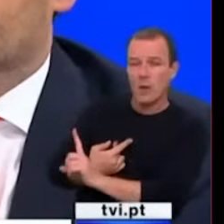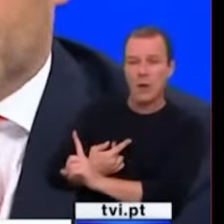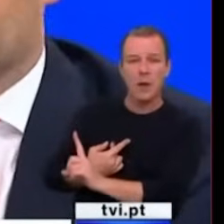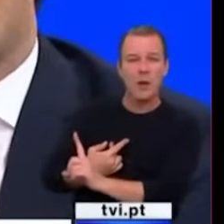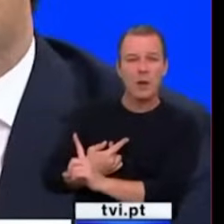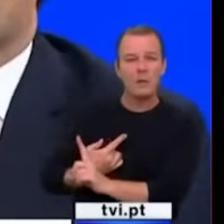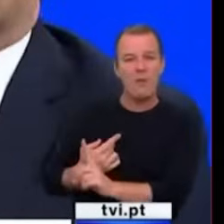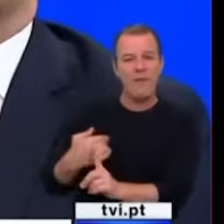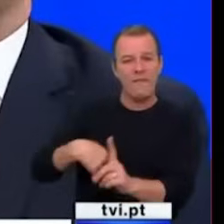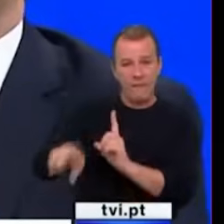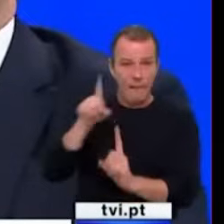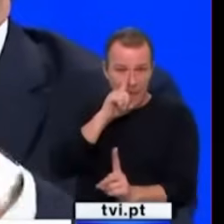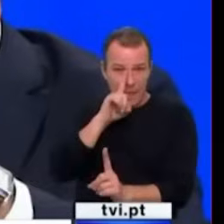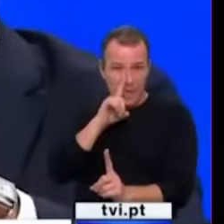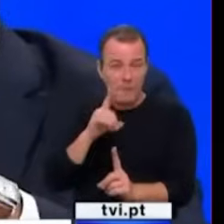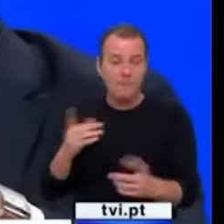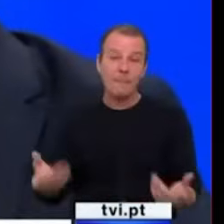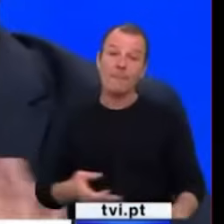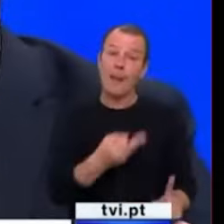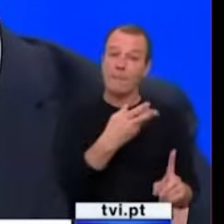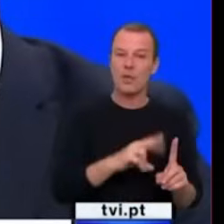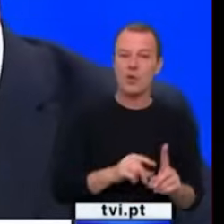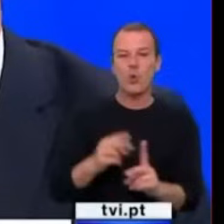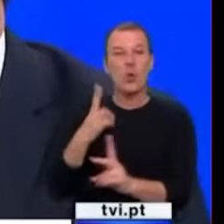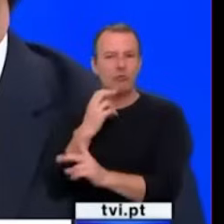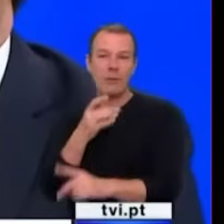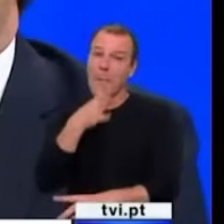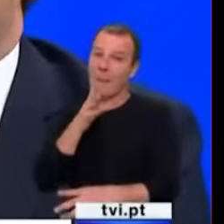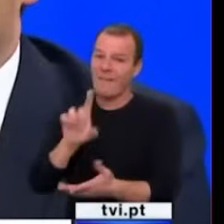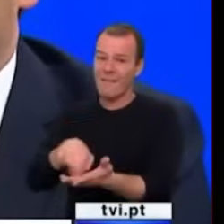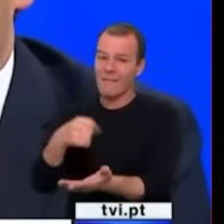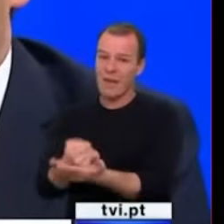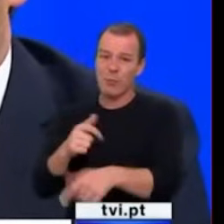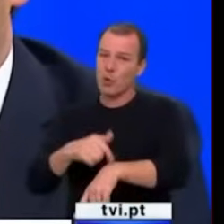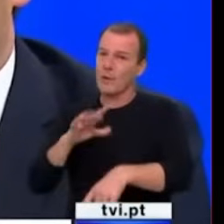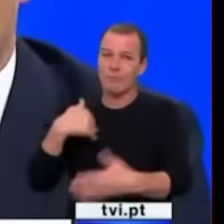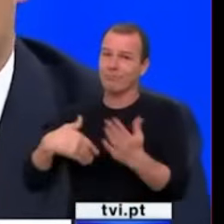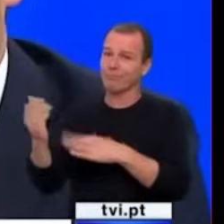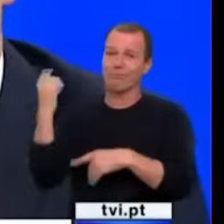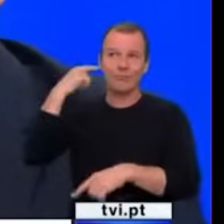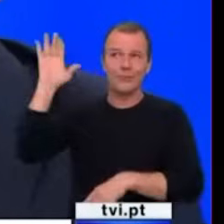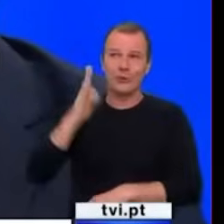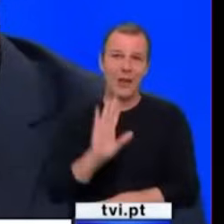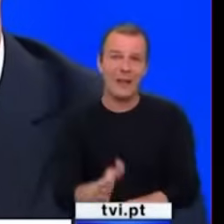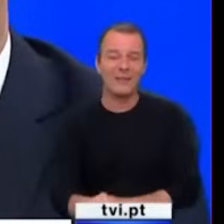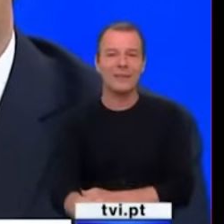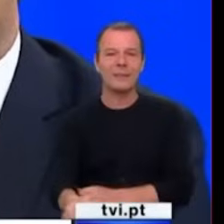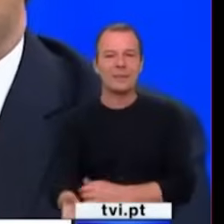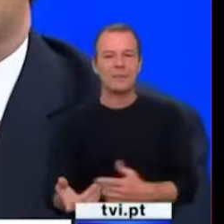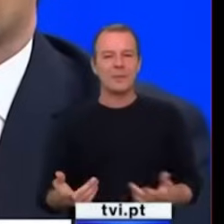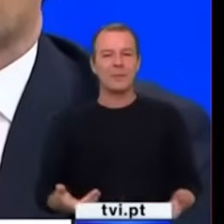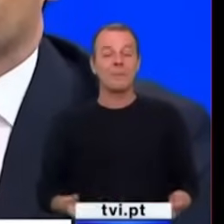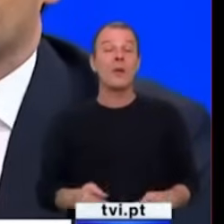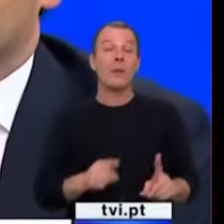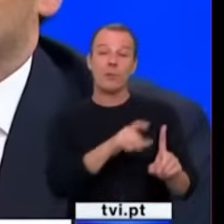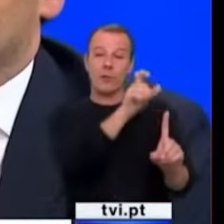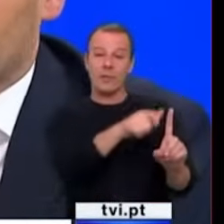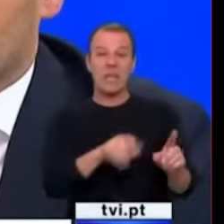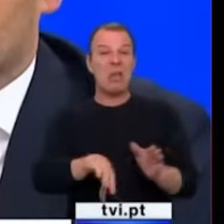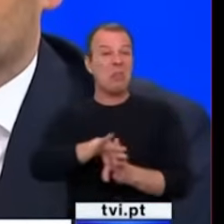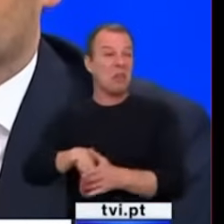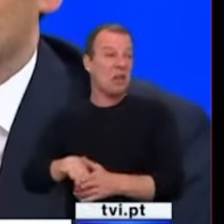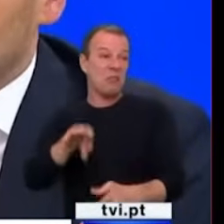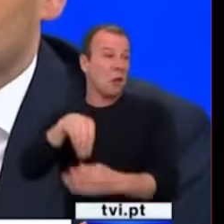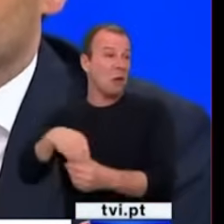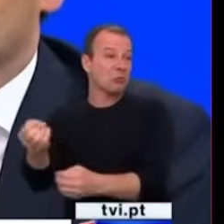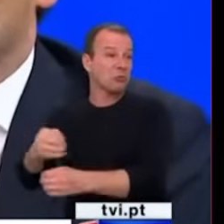estav F vamos deix concluir sabe é que não não tem que lhe dar nomes nem lhe dizer nada primeiro que você não é de direita nem é